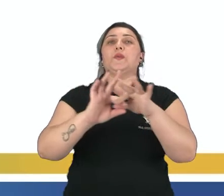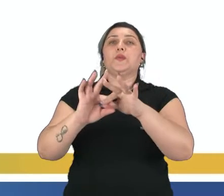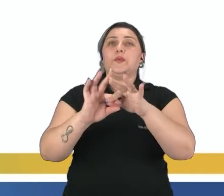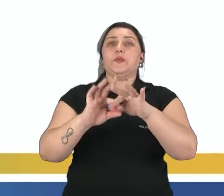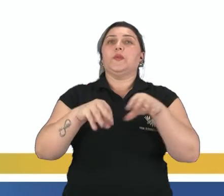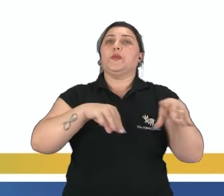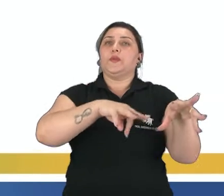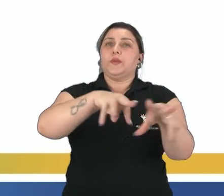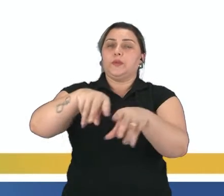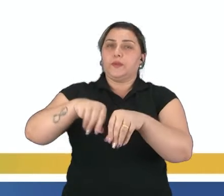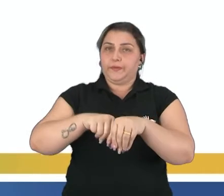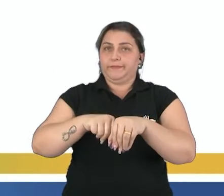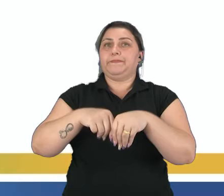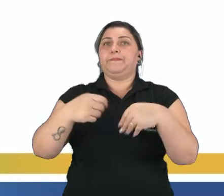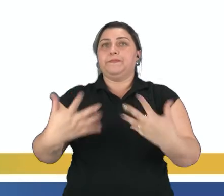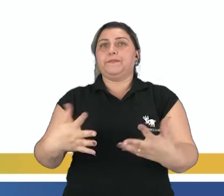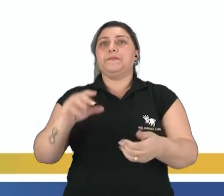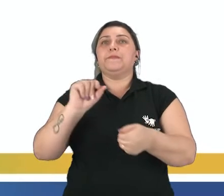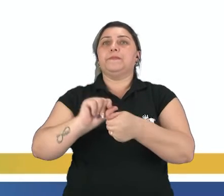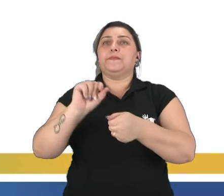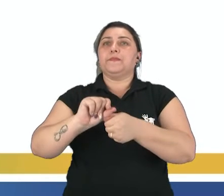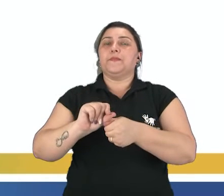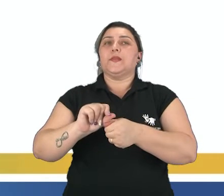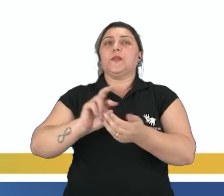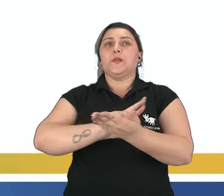unidade territorial. Com isso,